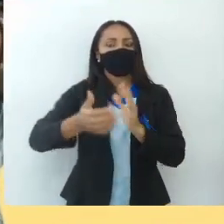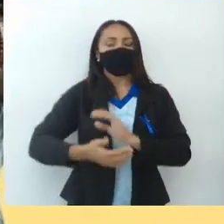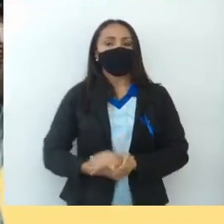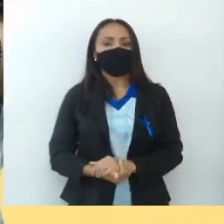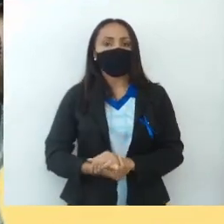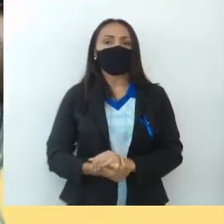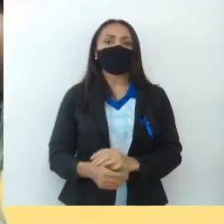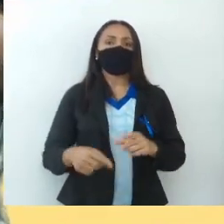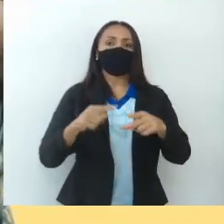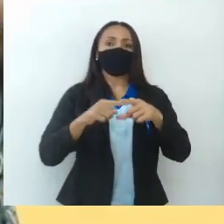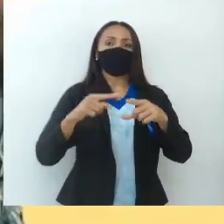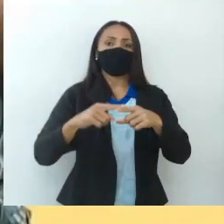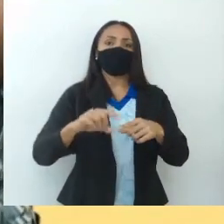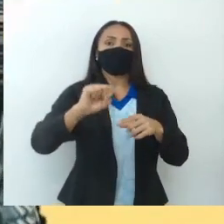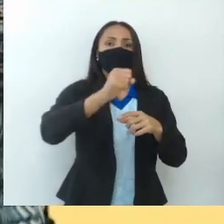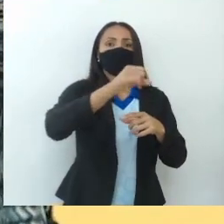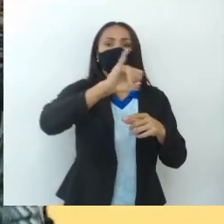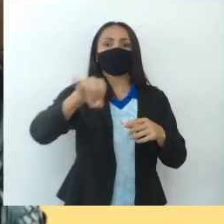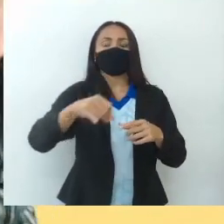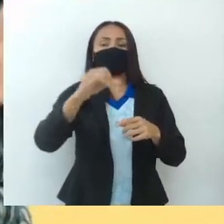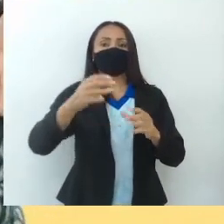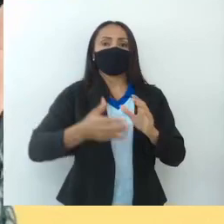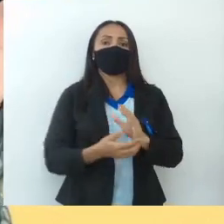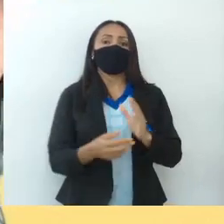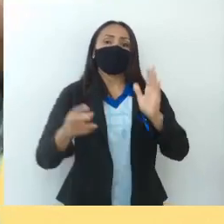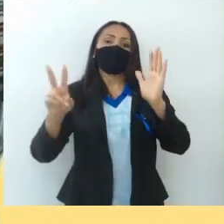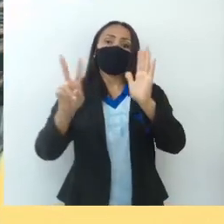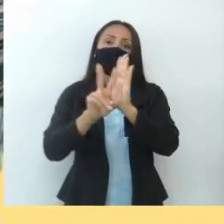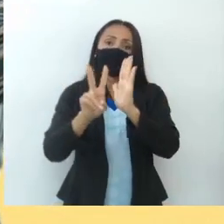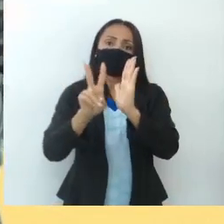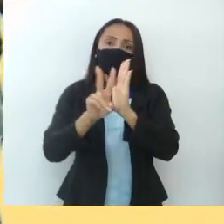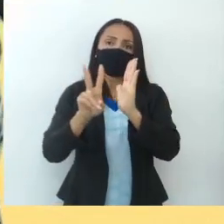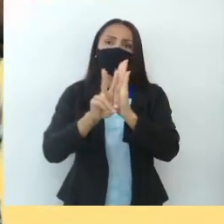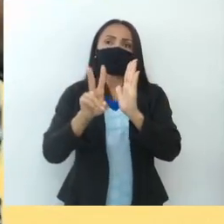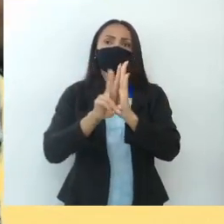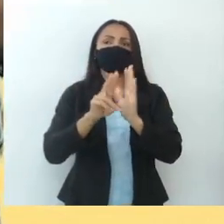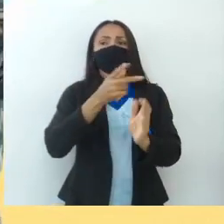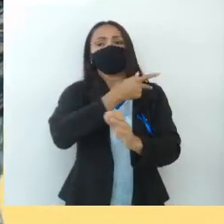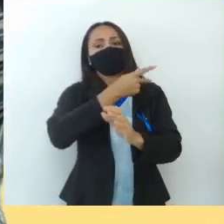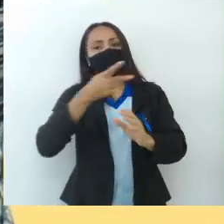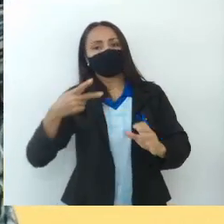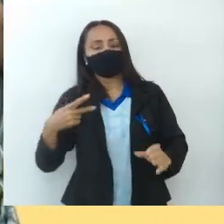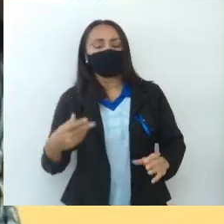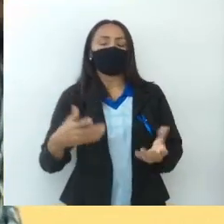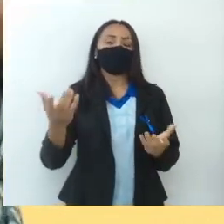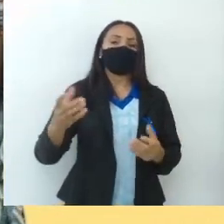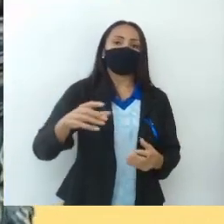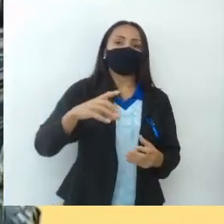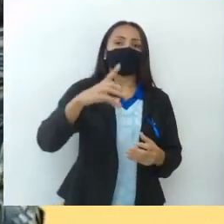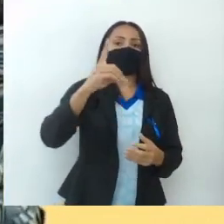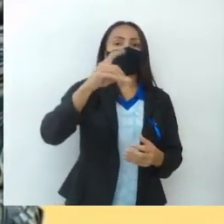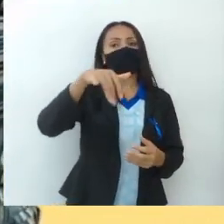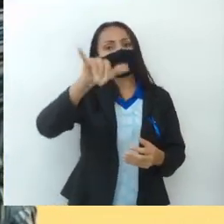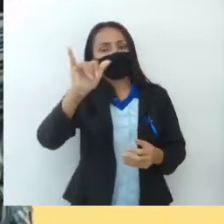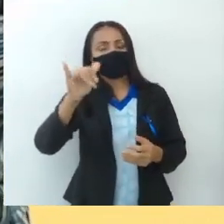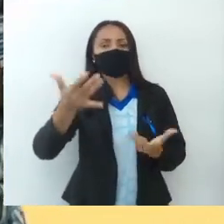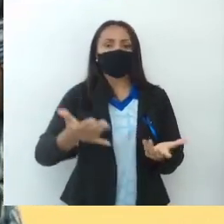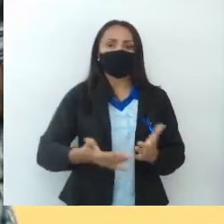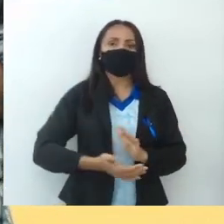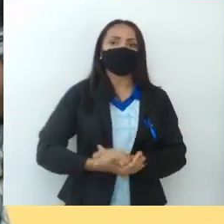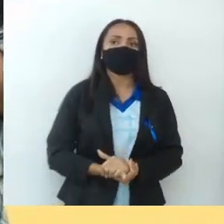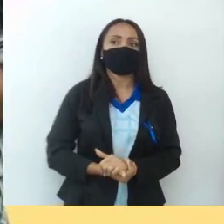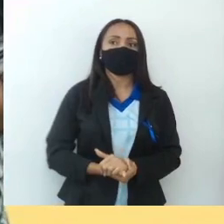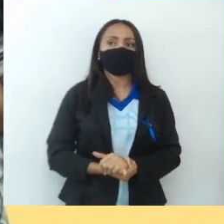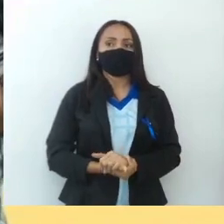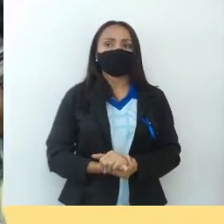São José, né? Passa na Conde da Boa Vista, né? Vai lá no Derby, né? Tem todo o processo. O professor, e claro